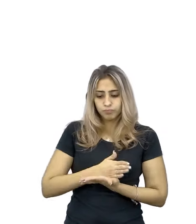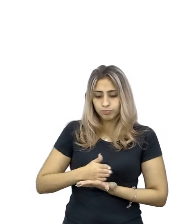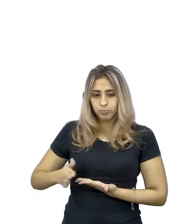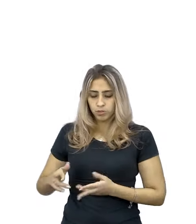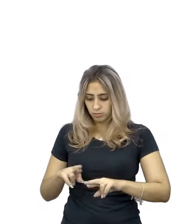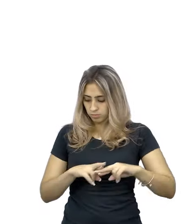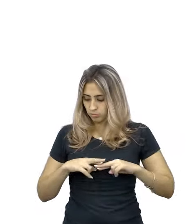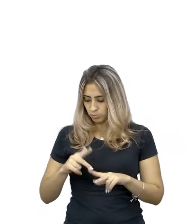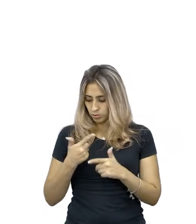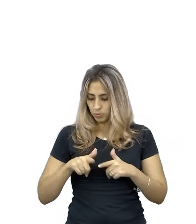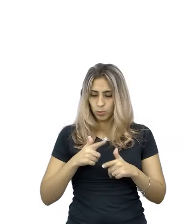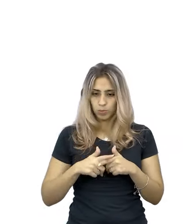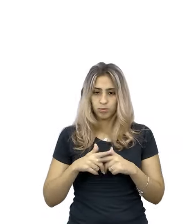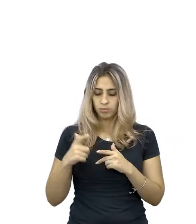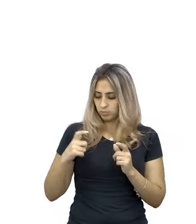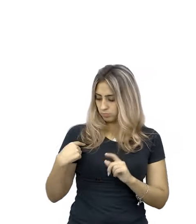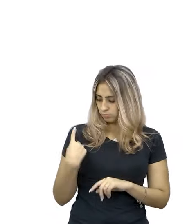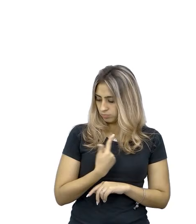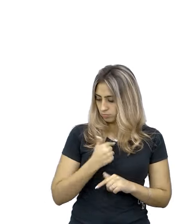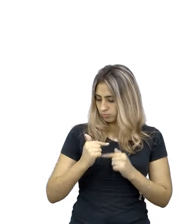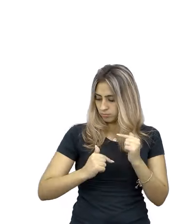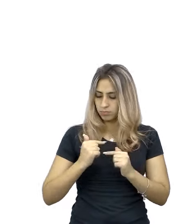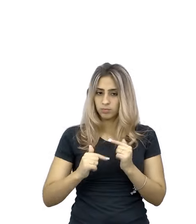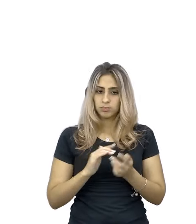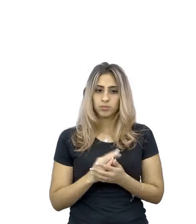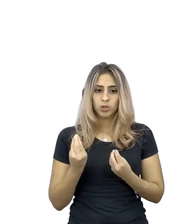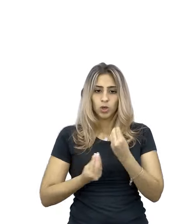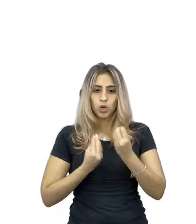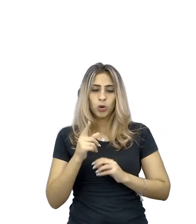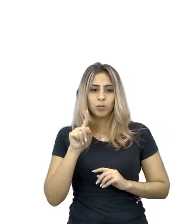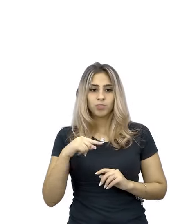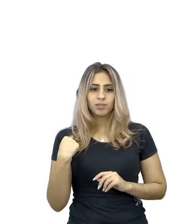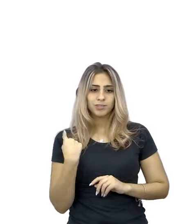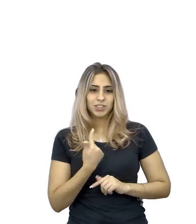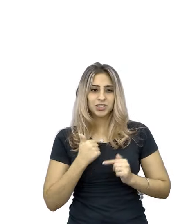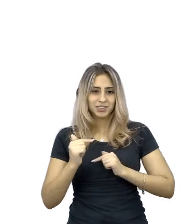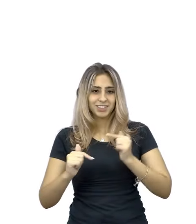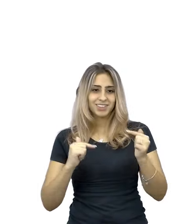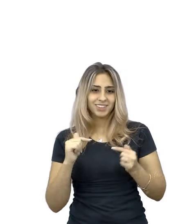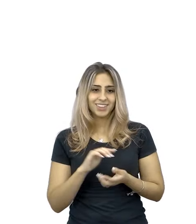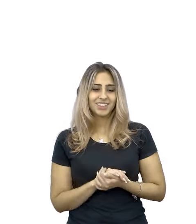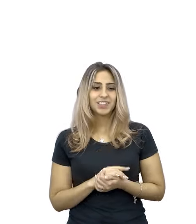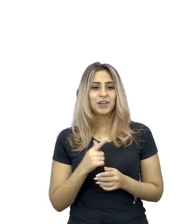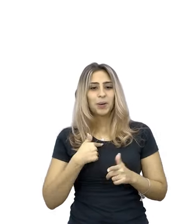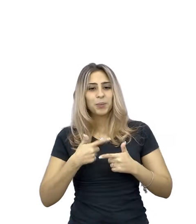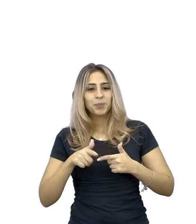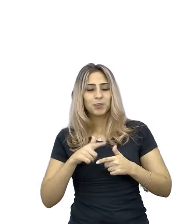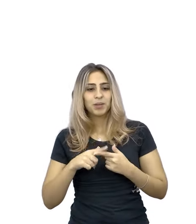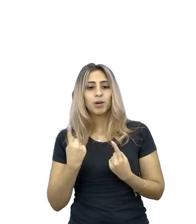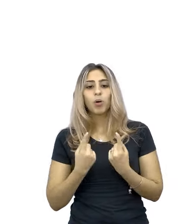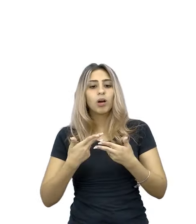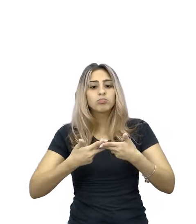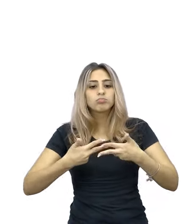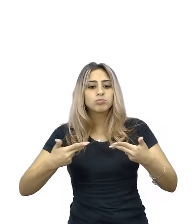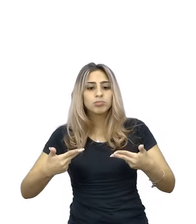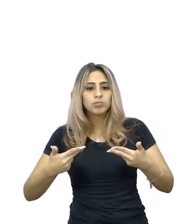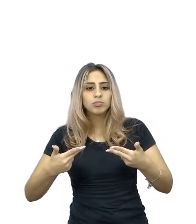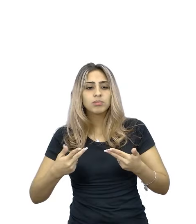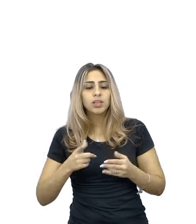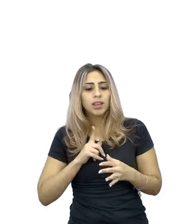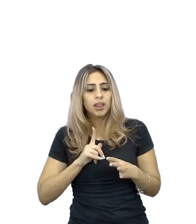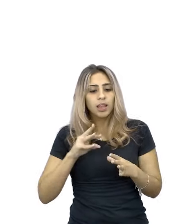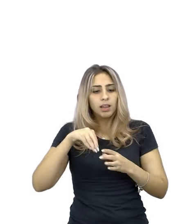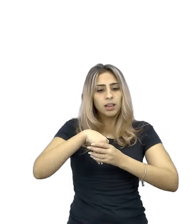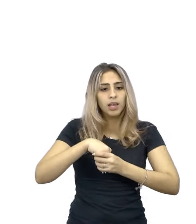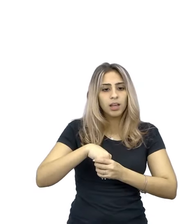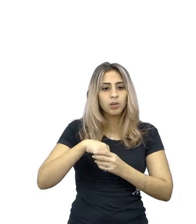resolução de problemas, onde nós vamos trabalhar o quê? Como que a gente trabalha com a resolução de um problema? Quais são os aspectos que envolvem